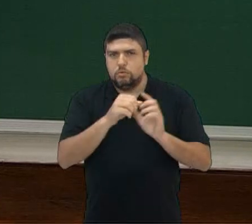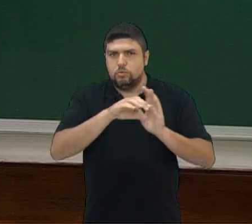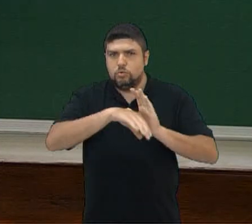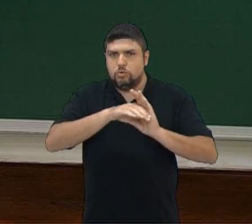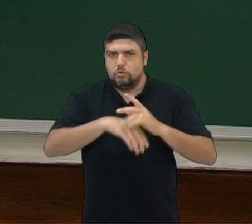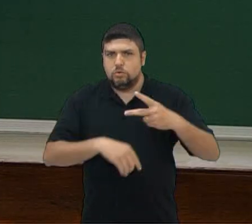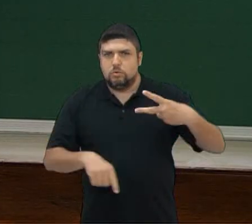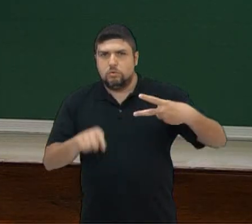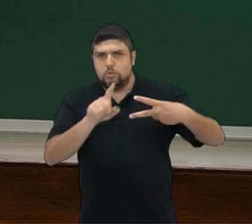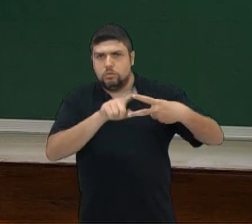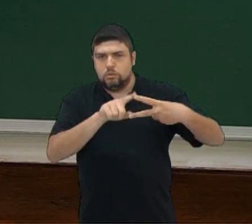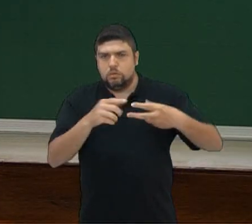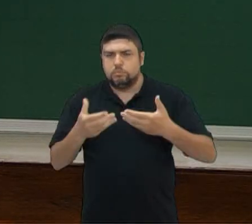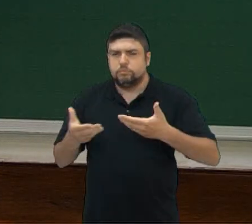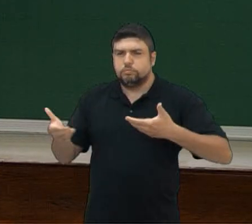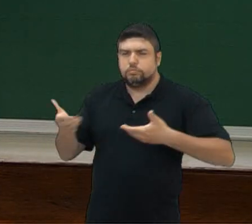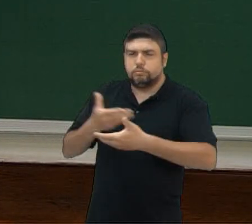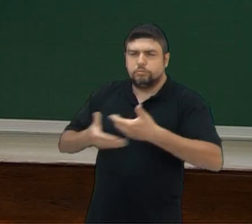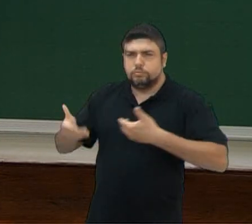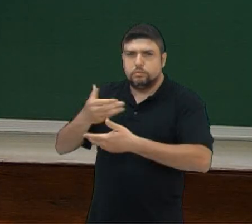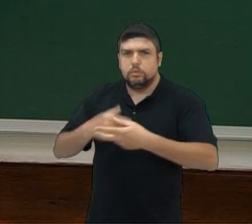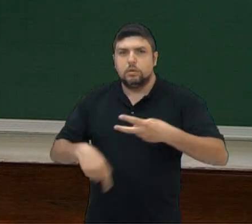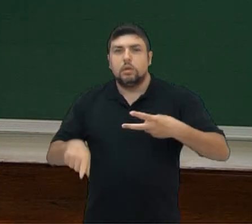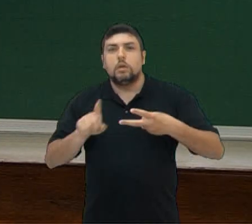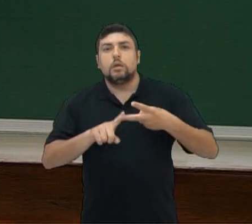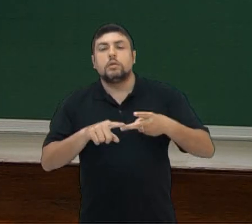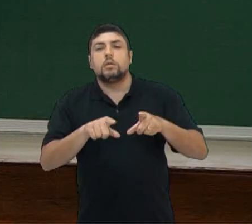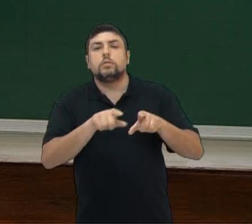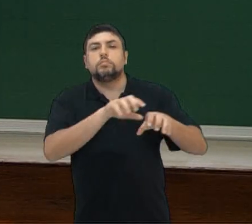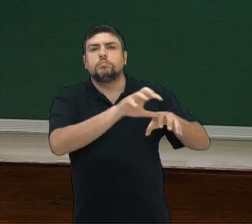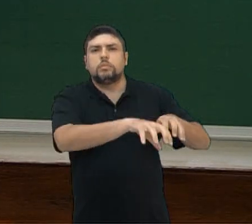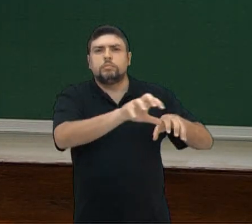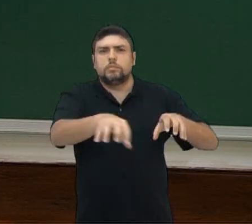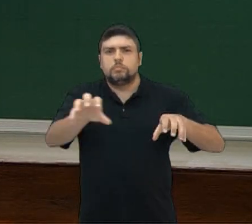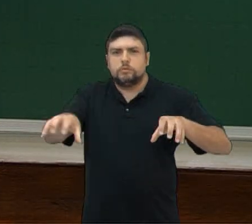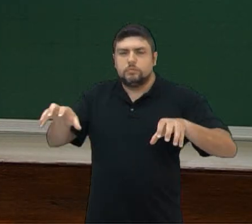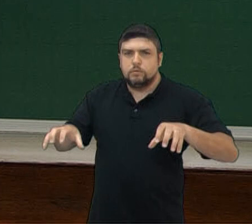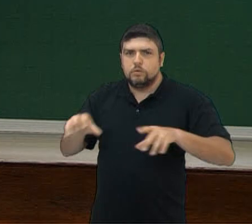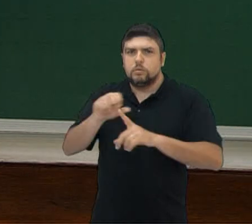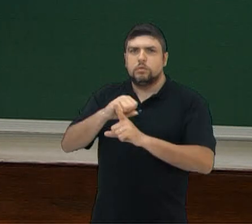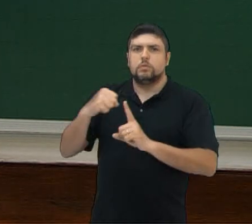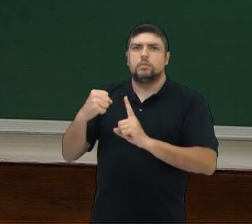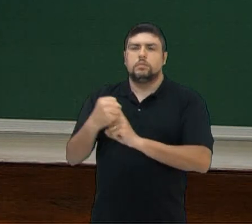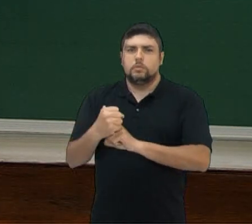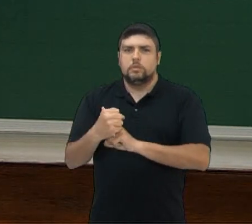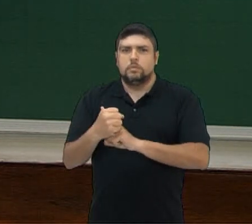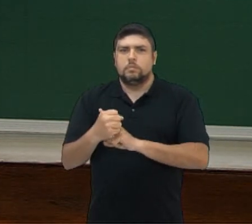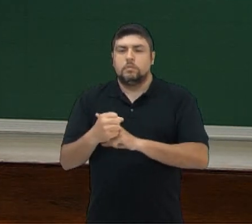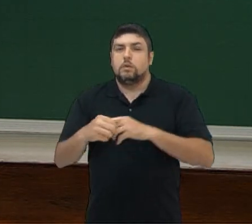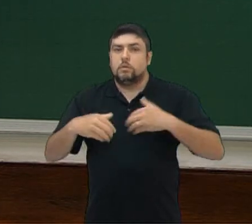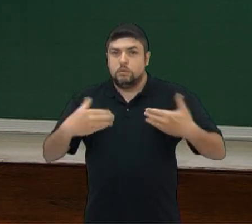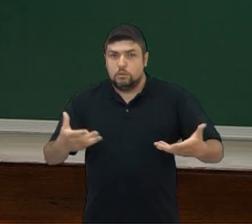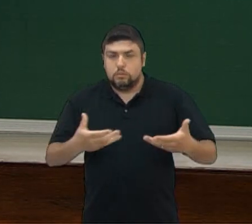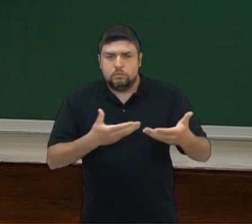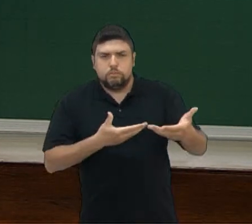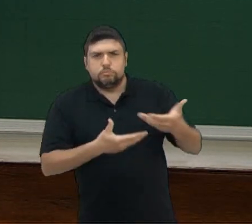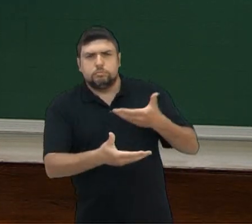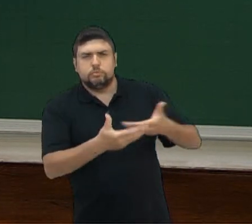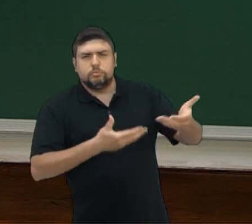de socialização e as instituições sociais. Tem a ver uma coisa com a outra, né? O processo de socialização tem a ver com a